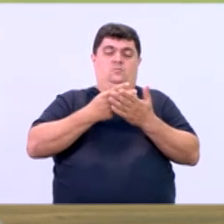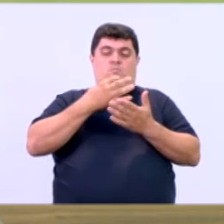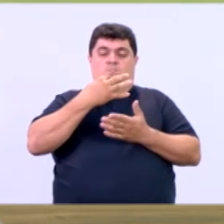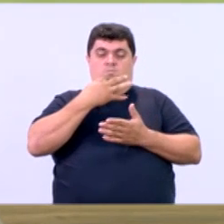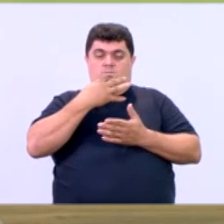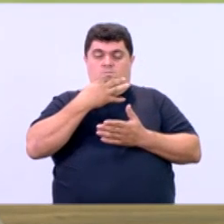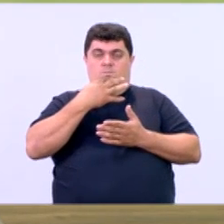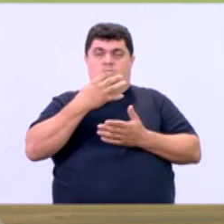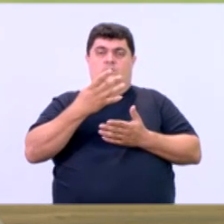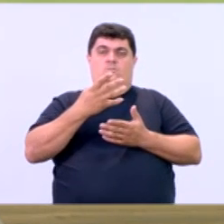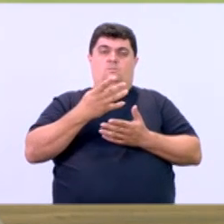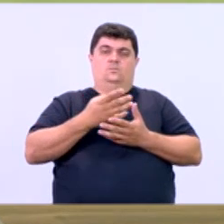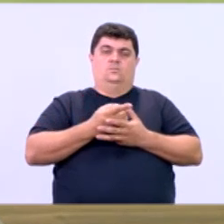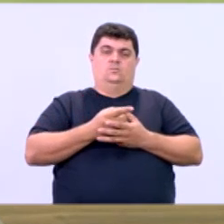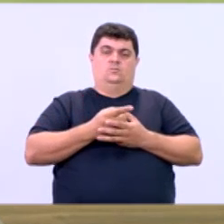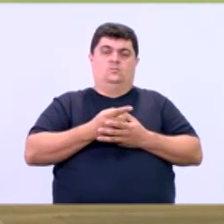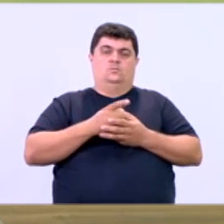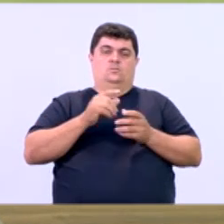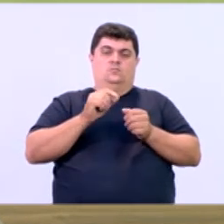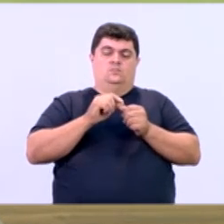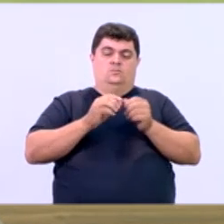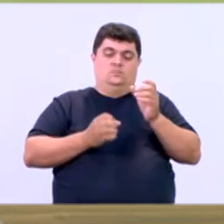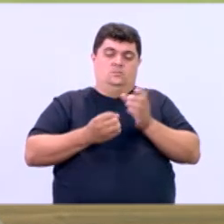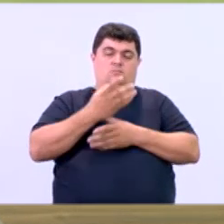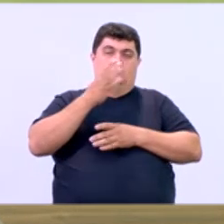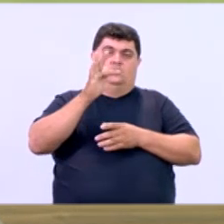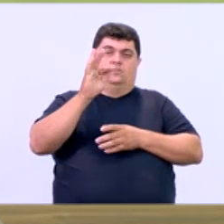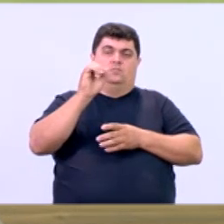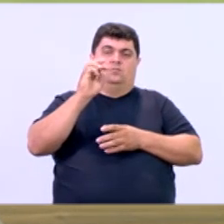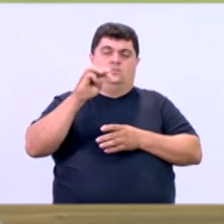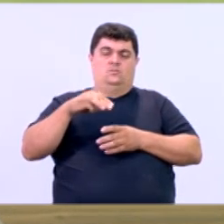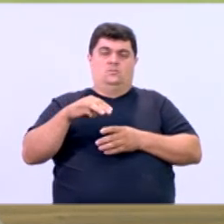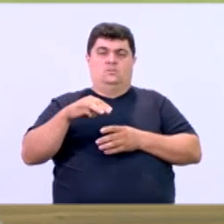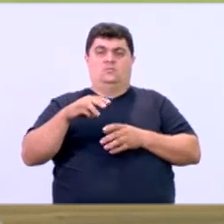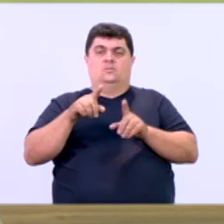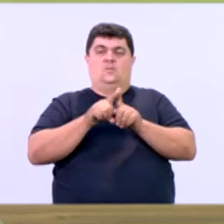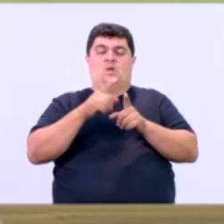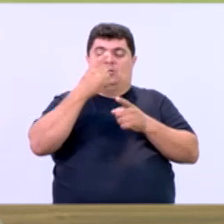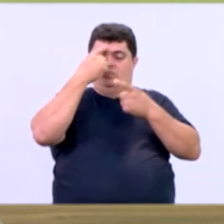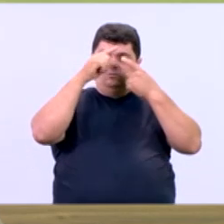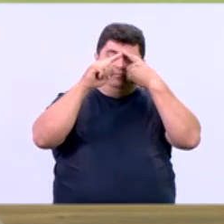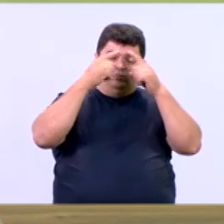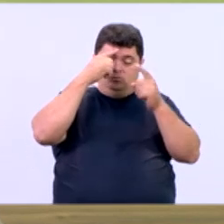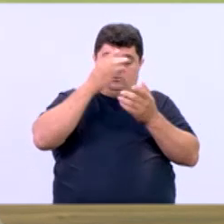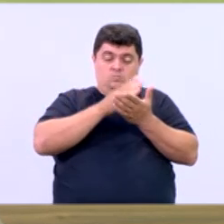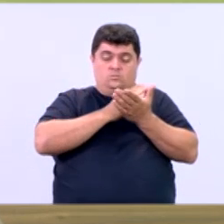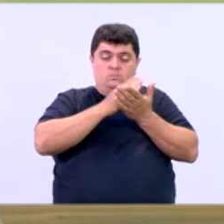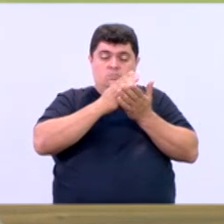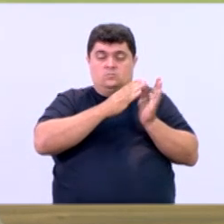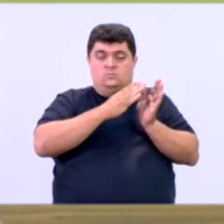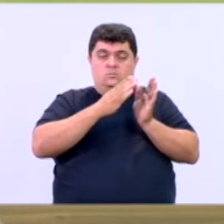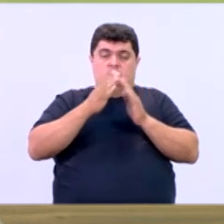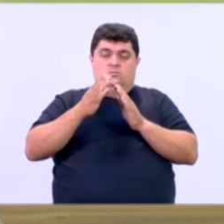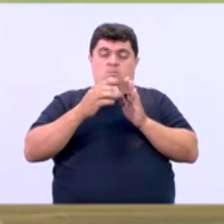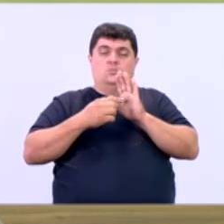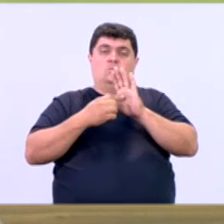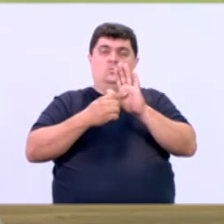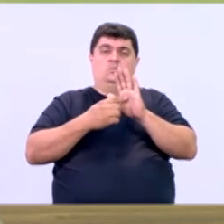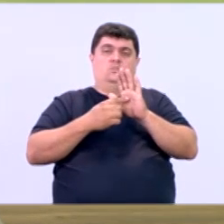tabelas, a criação de formulários, não é? E as ideias iniciais que nós apresentamos